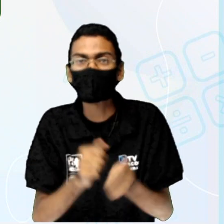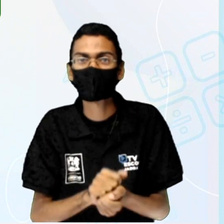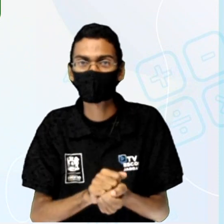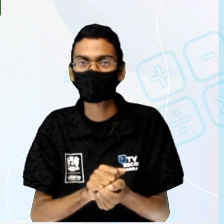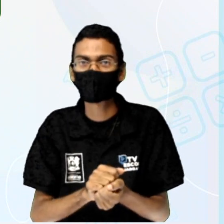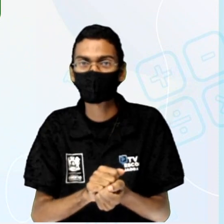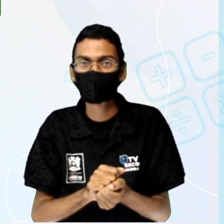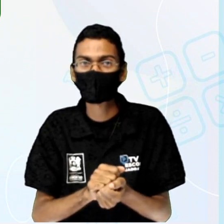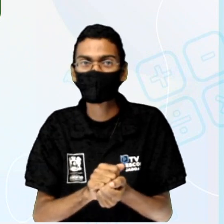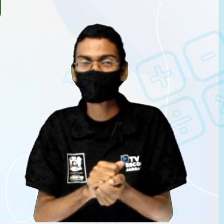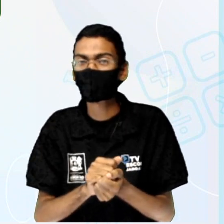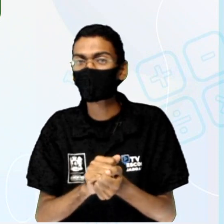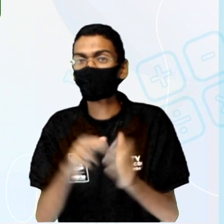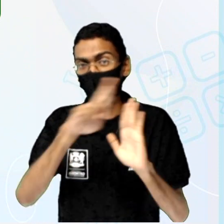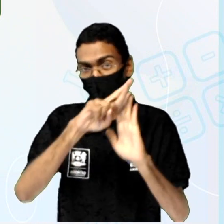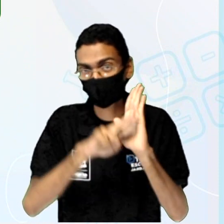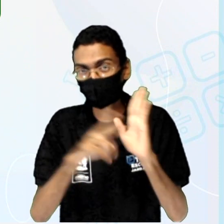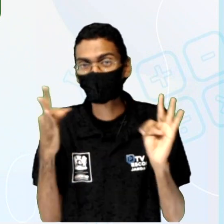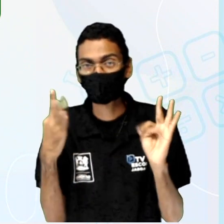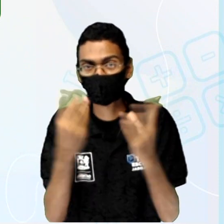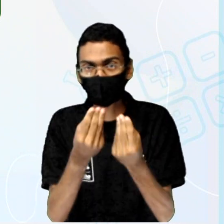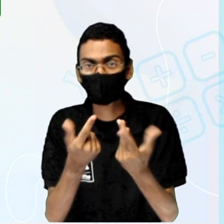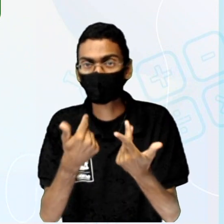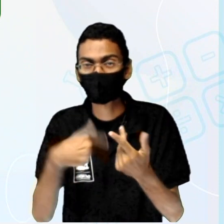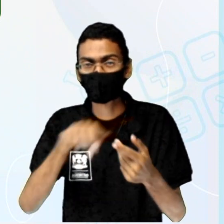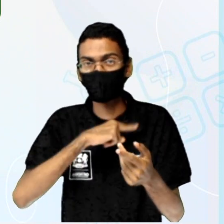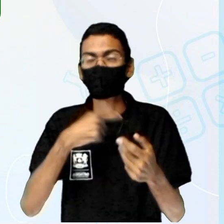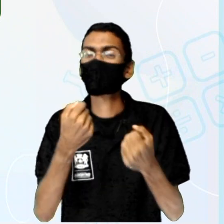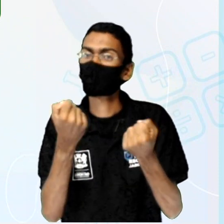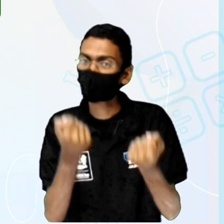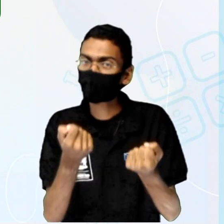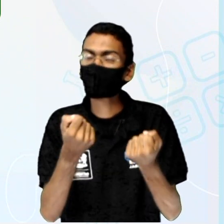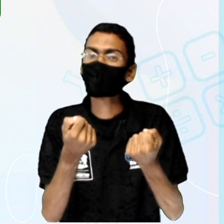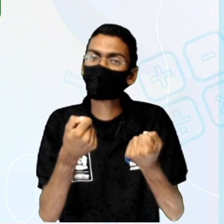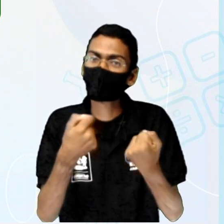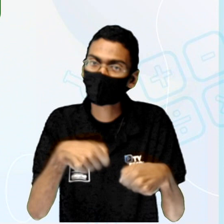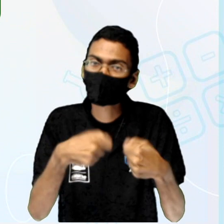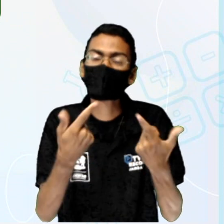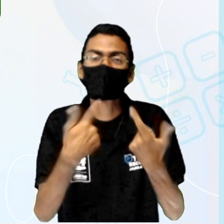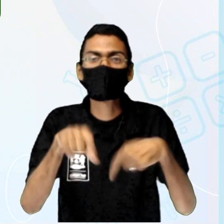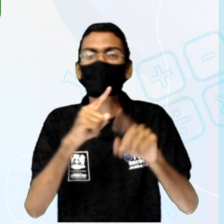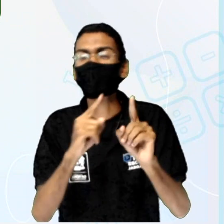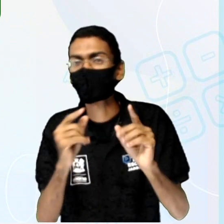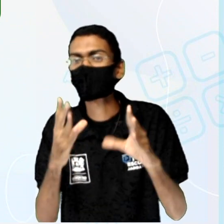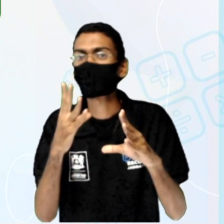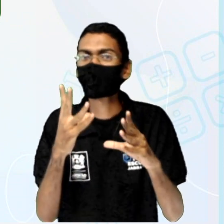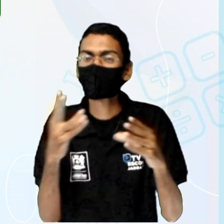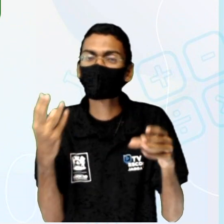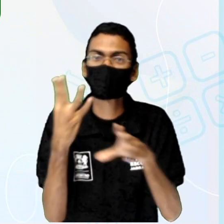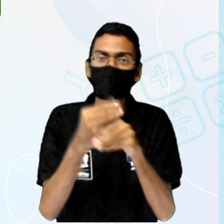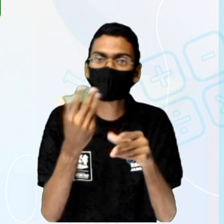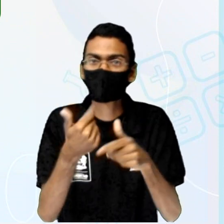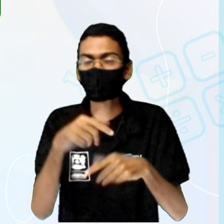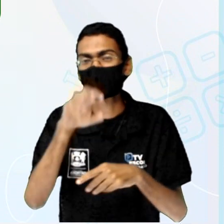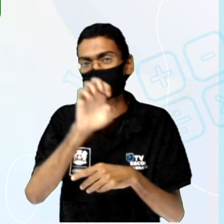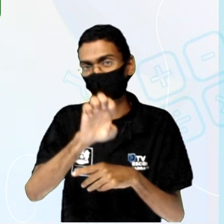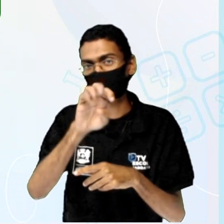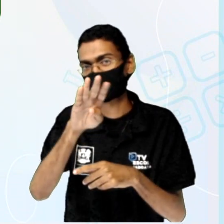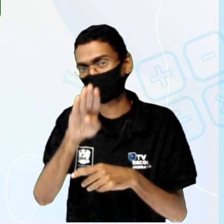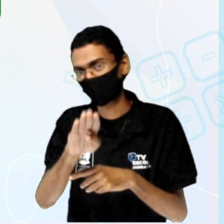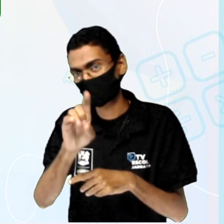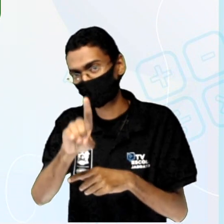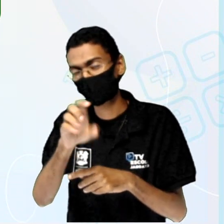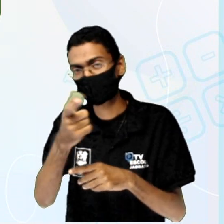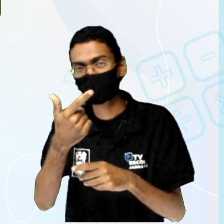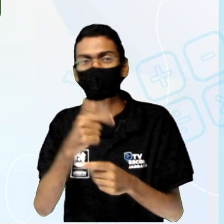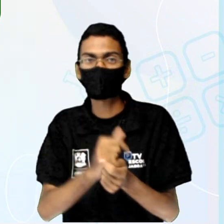a gente só precisa acrescentar o ed ao verbo para formar o passado dele. Por